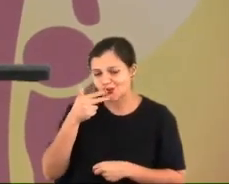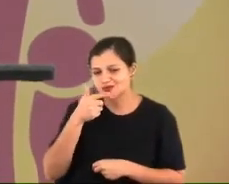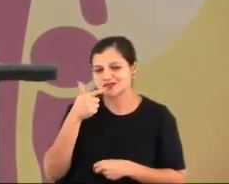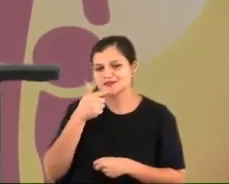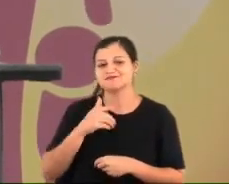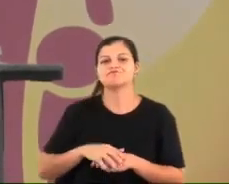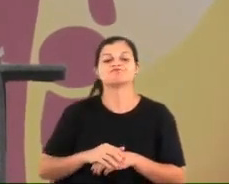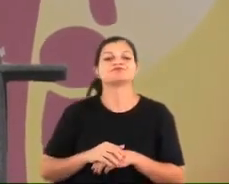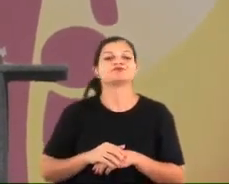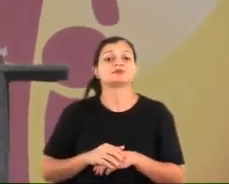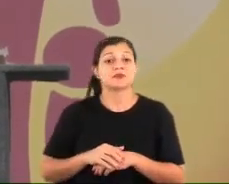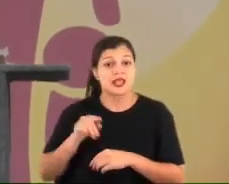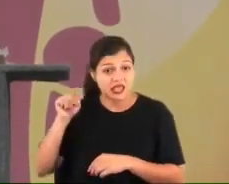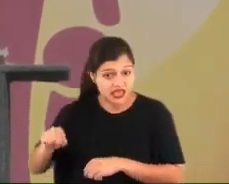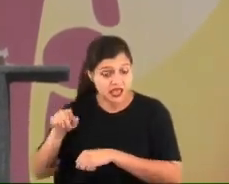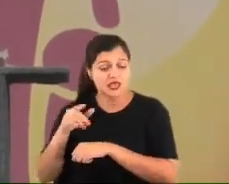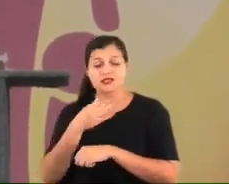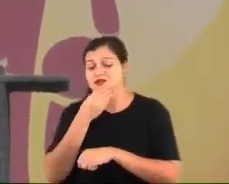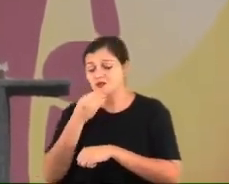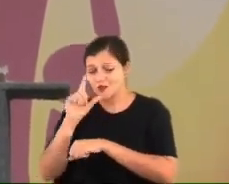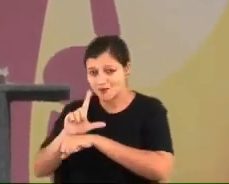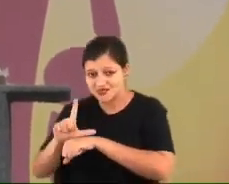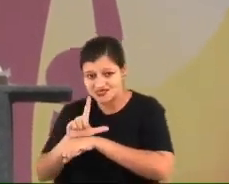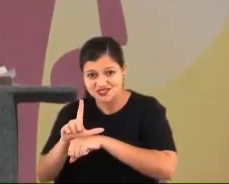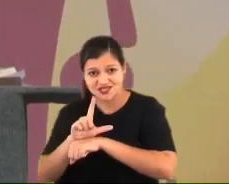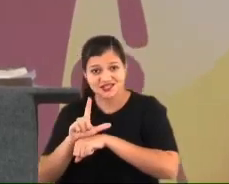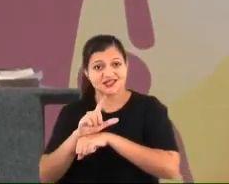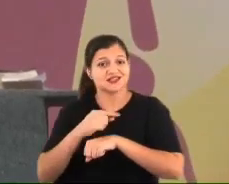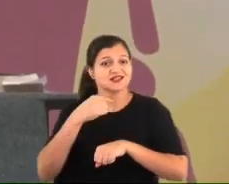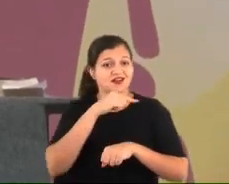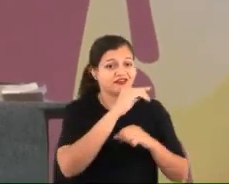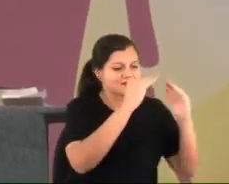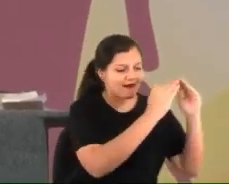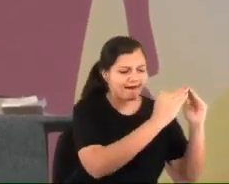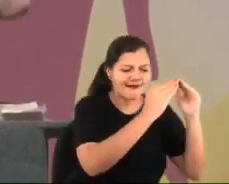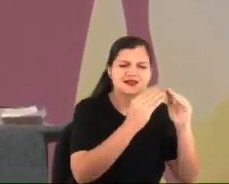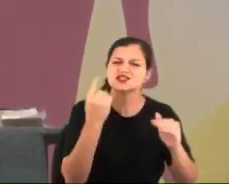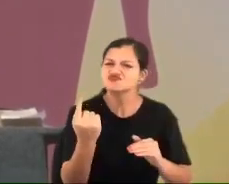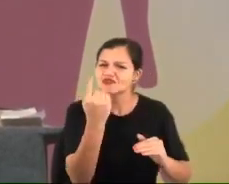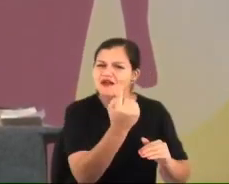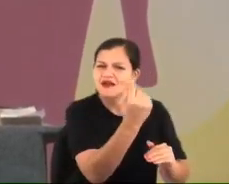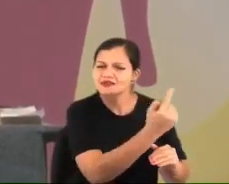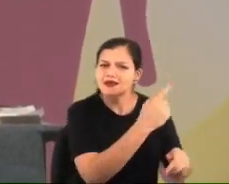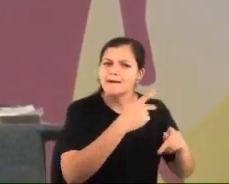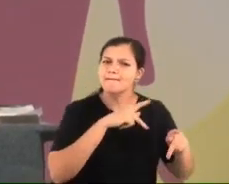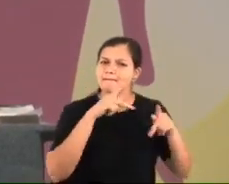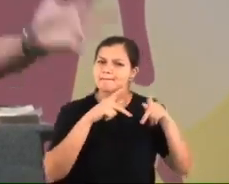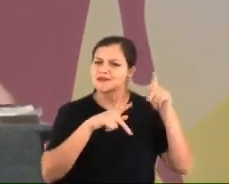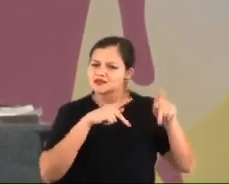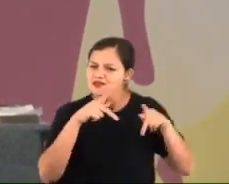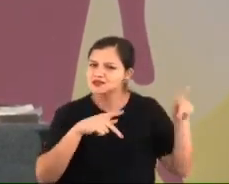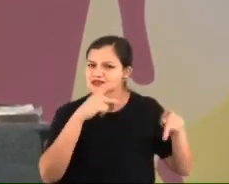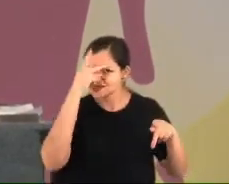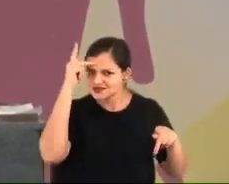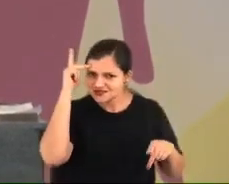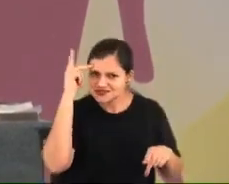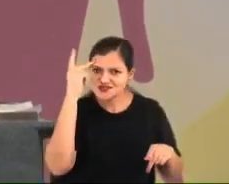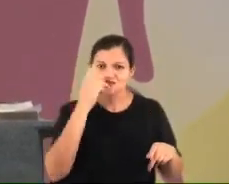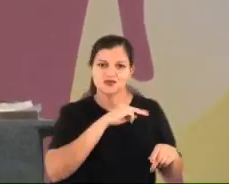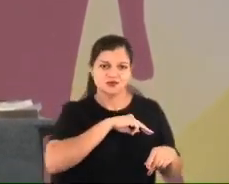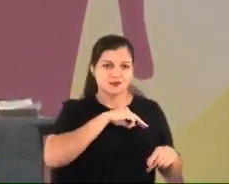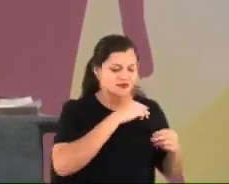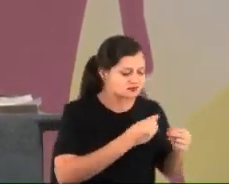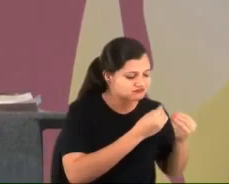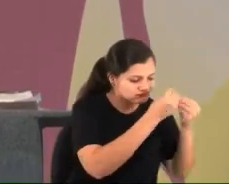o ministério dele, para todo o rebanho dele, pegou o carro, a gasolina dele, estava levando todas as casas, aquele aproveitou, deixou um para o pastor também,